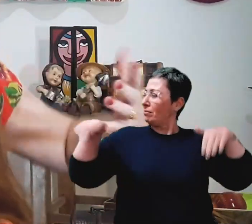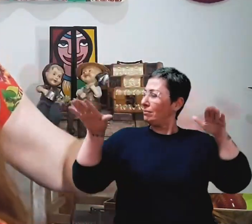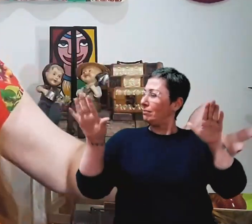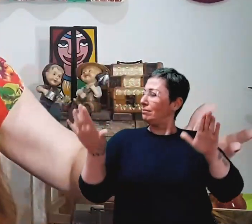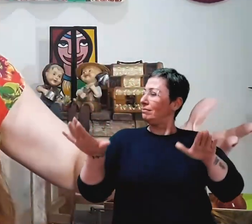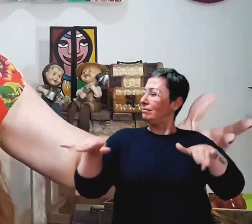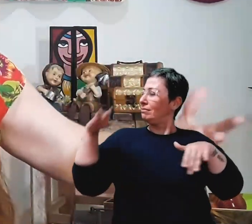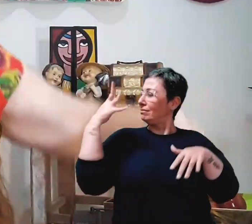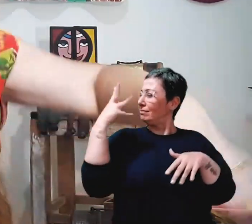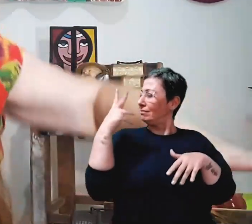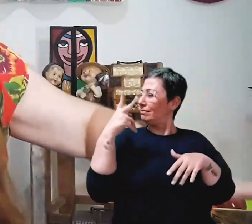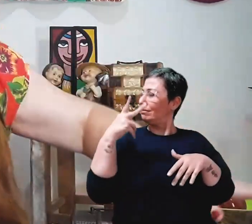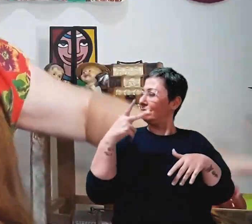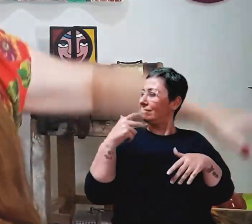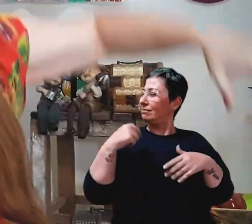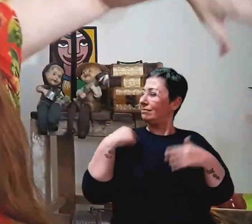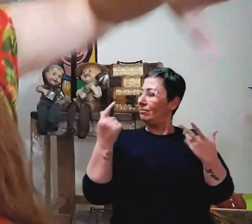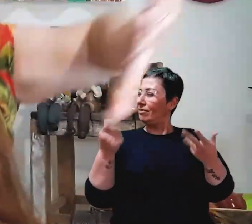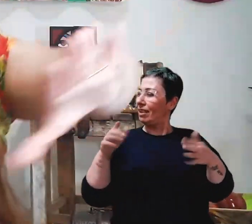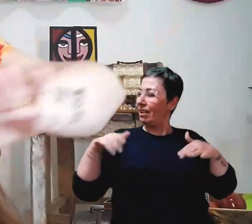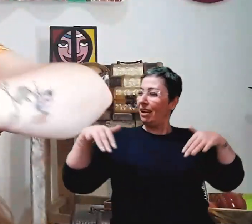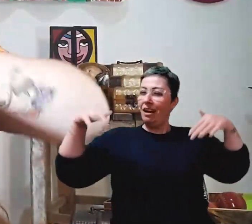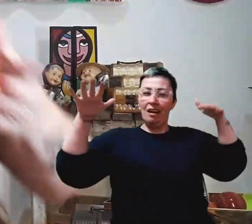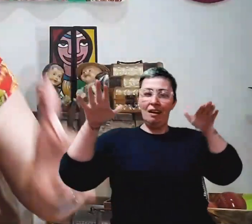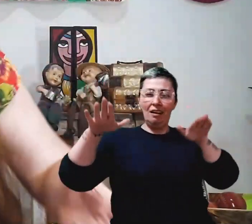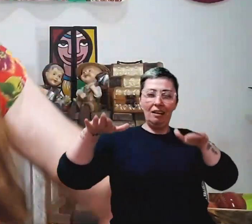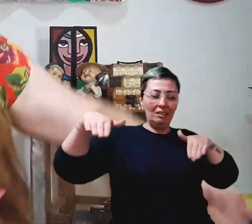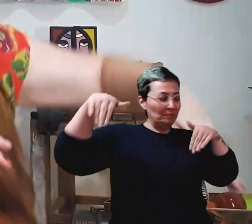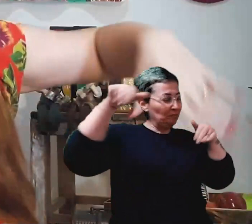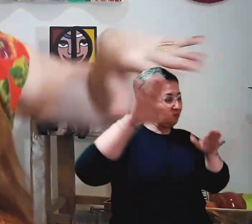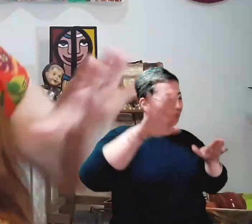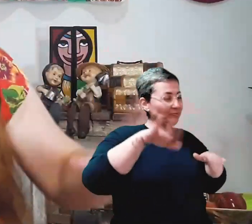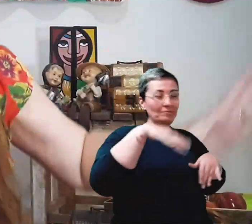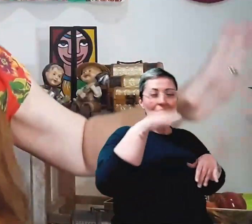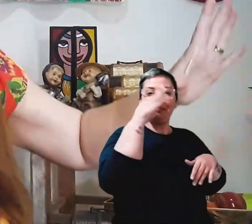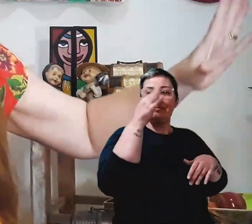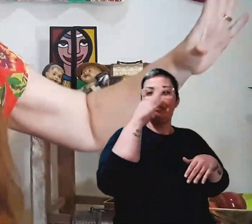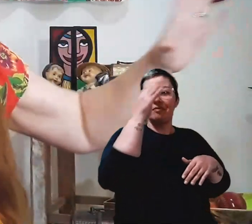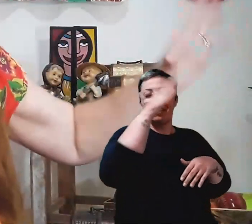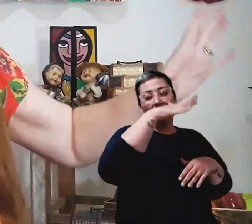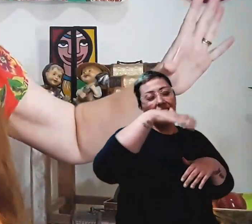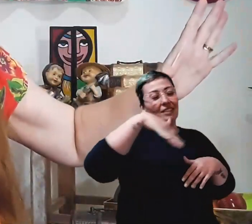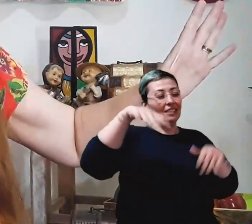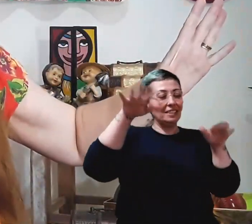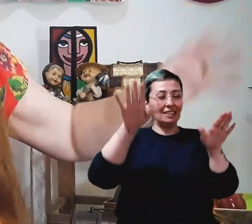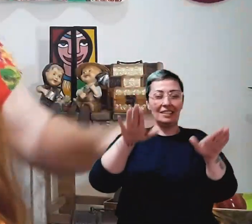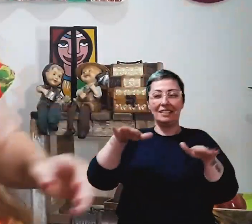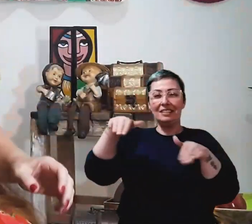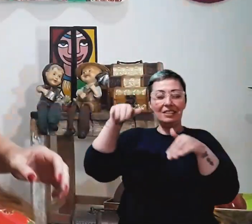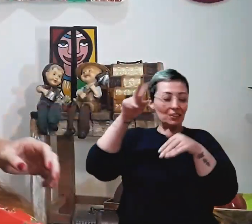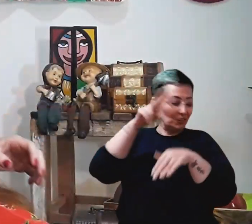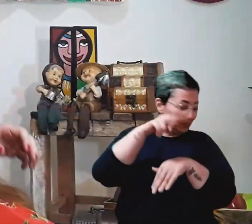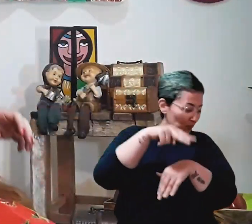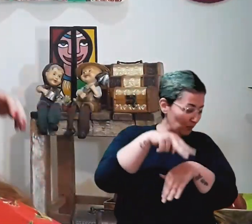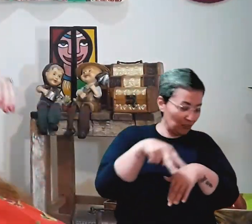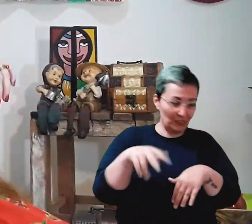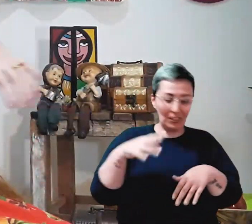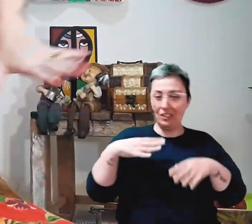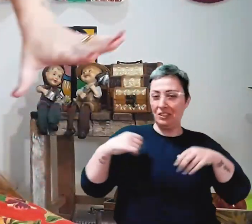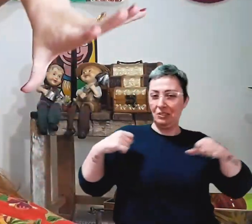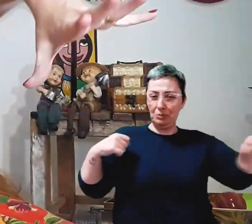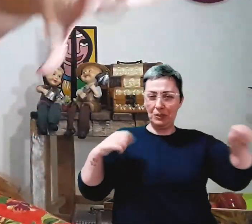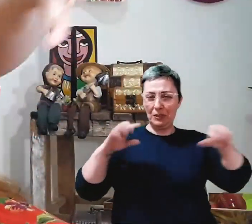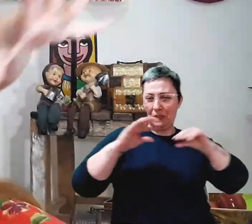grande, bonito, para sobrevoar as flores do céu. É isso! Estica